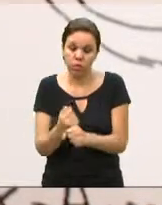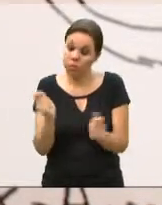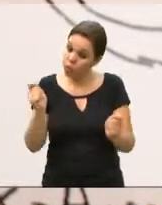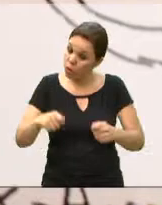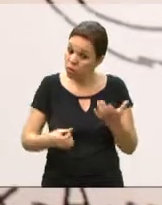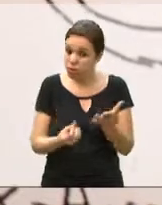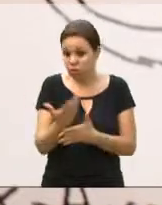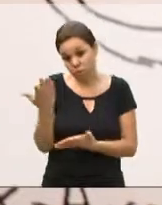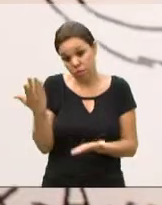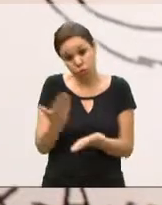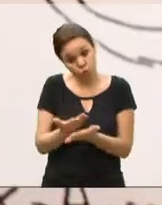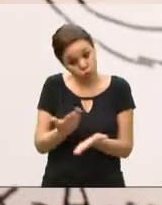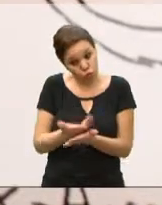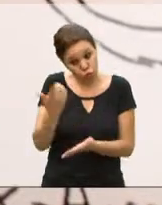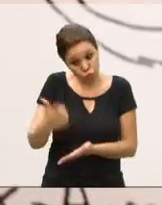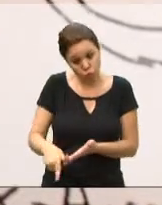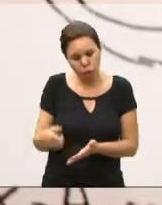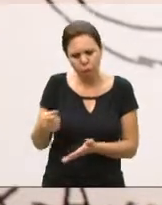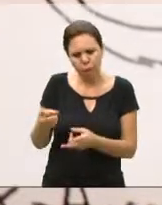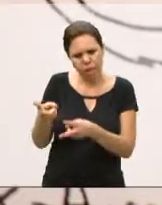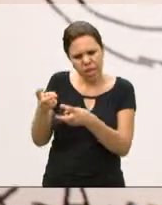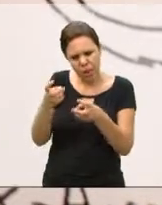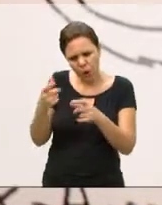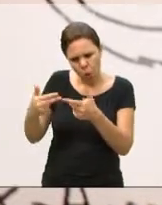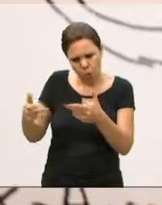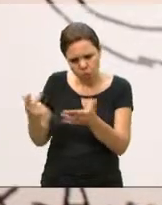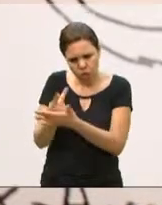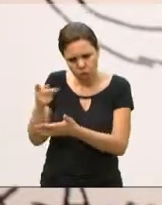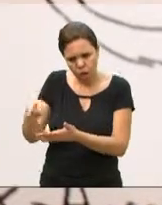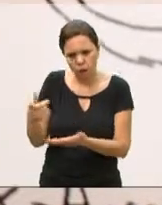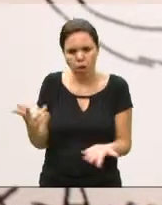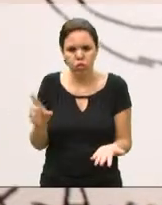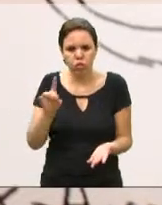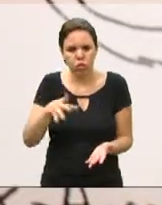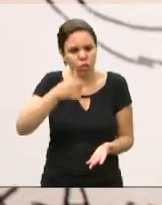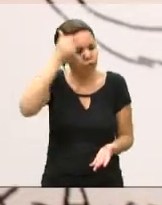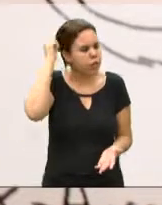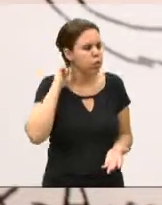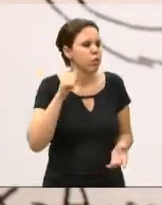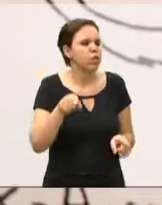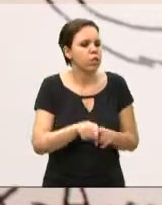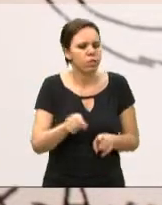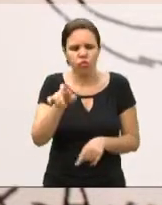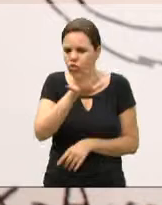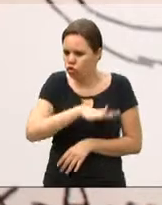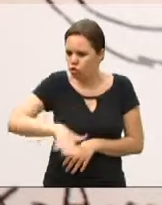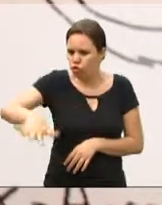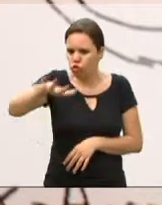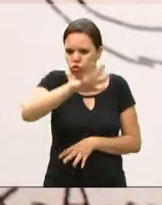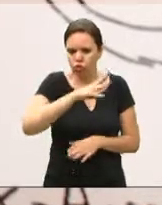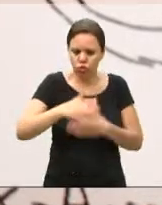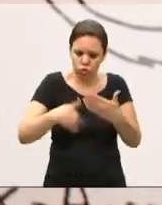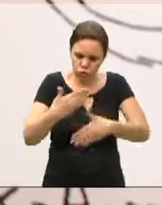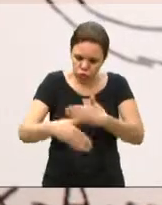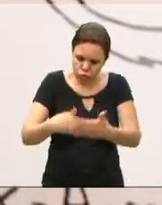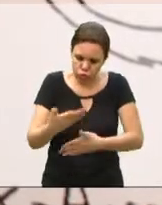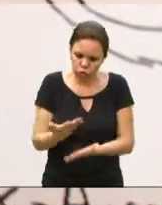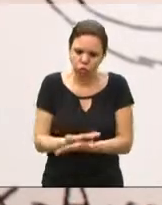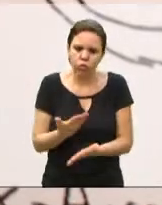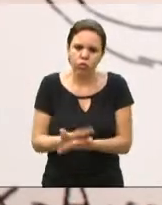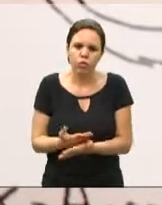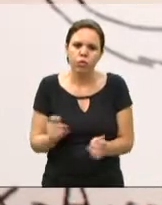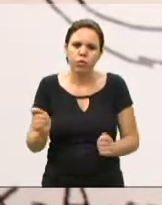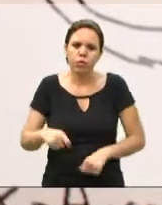passar. Estuda de novo, vê as coisas que você errou. Não somente no vestibular, mas assim, de um modo geral, de rotina, de estudo, de